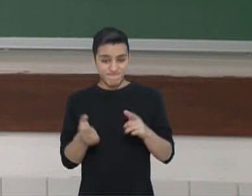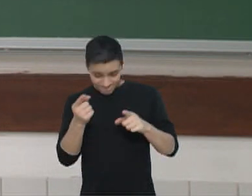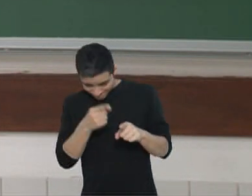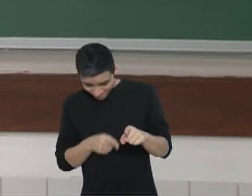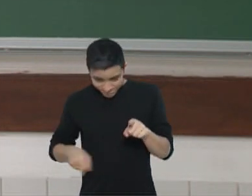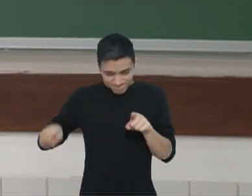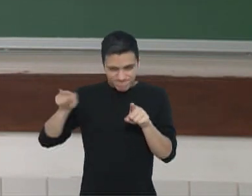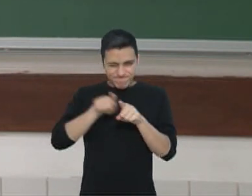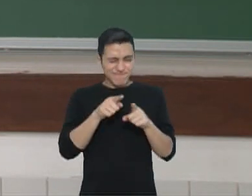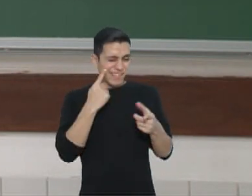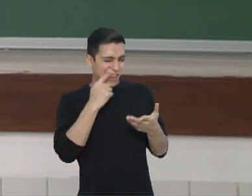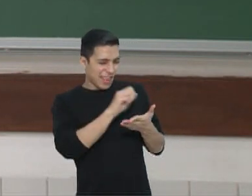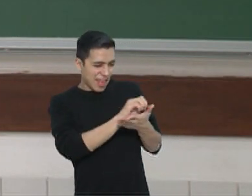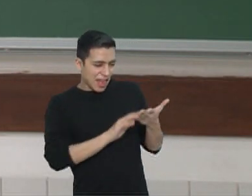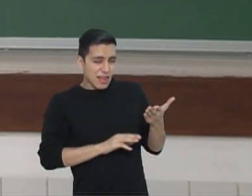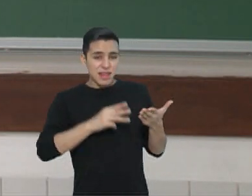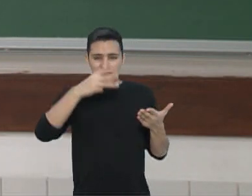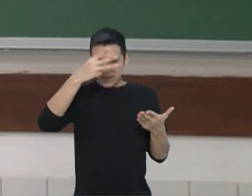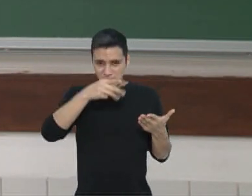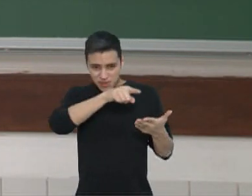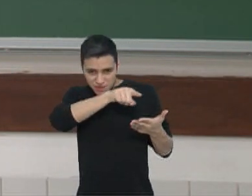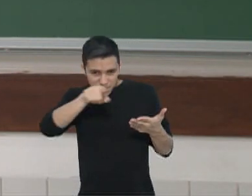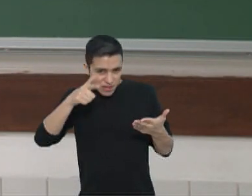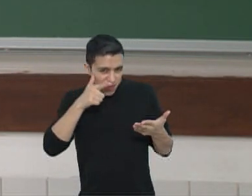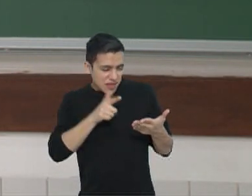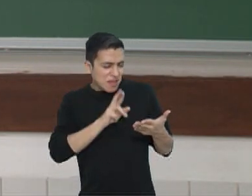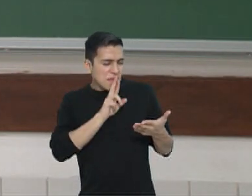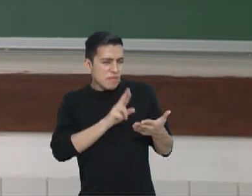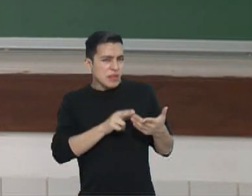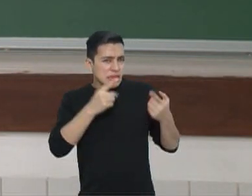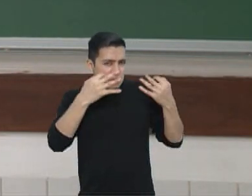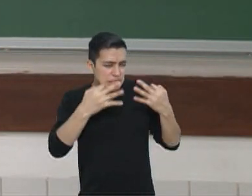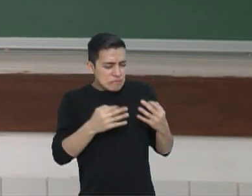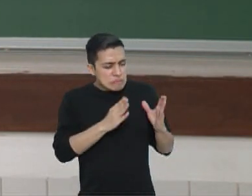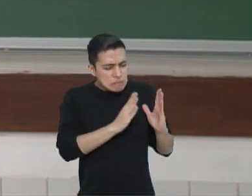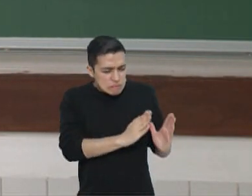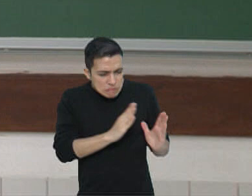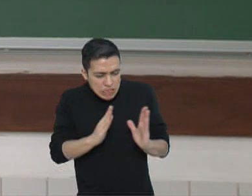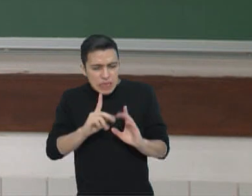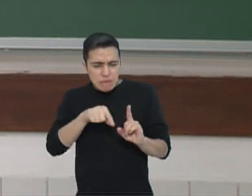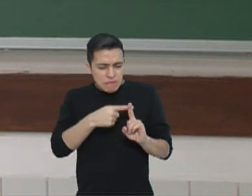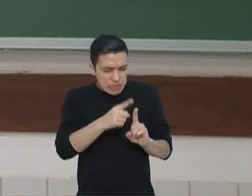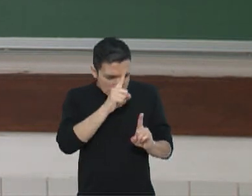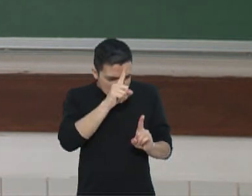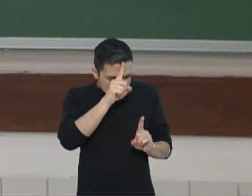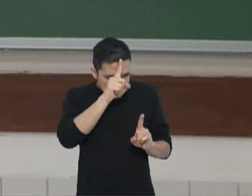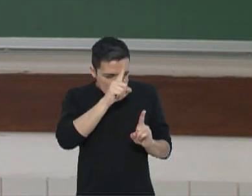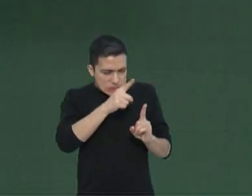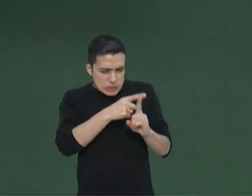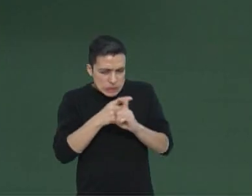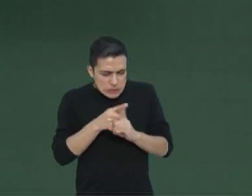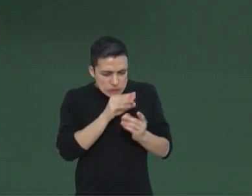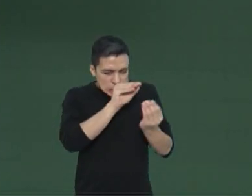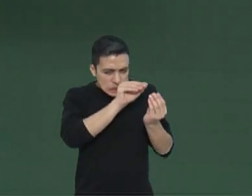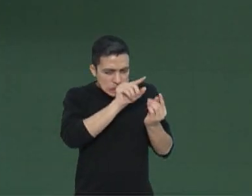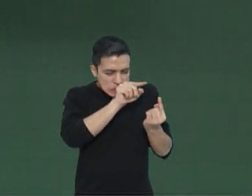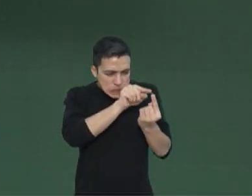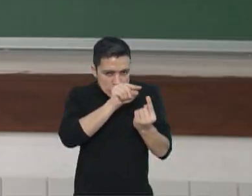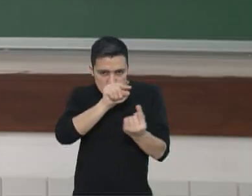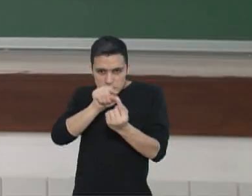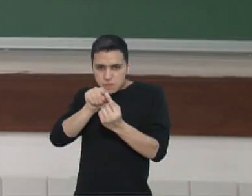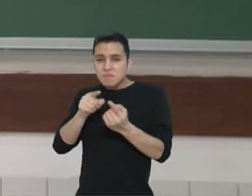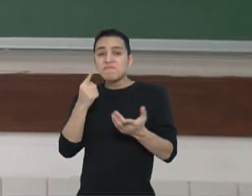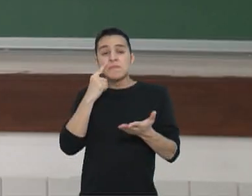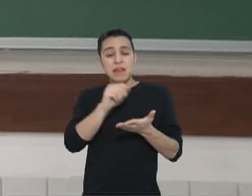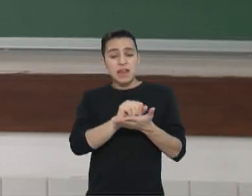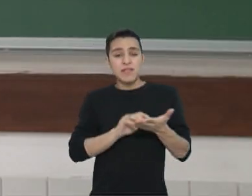Voltando para o nosso exercício de número 3, conseguiram anotar a sequência e depois colocá-la com os símbolos? Vamos então para o nosso exercício de